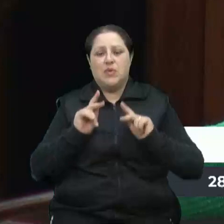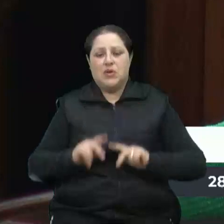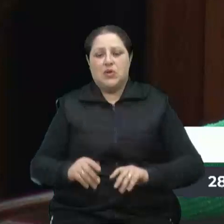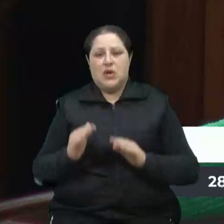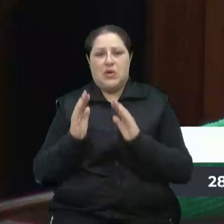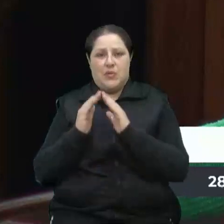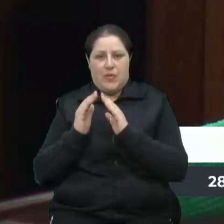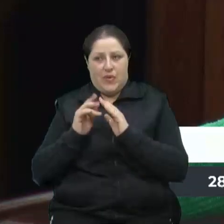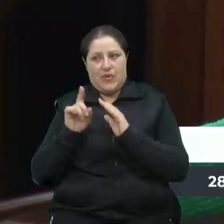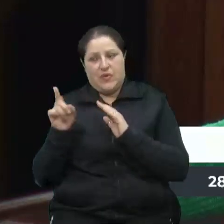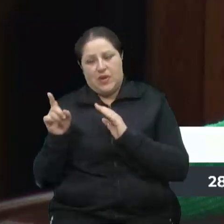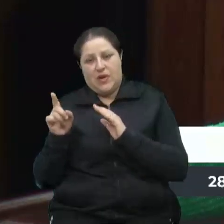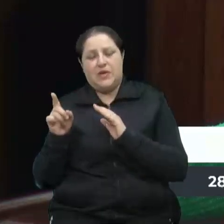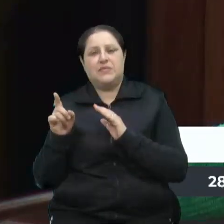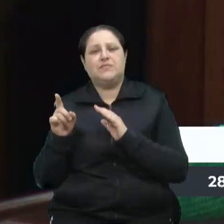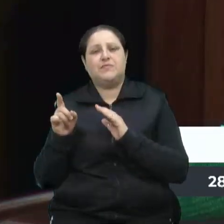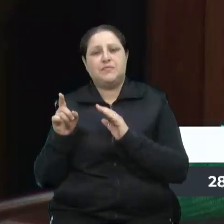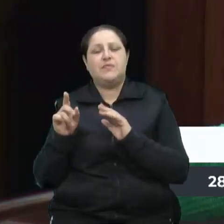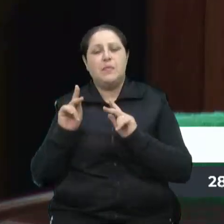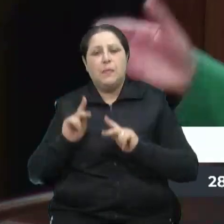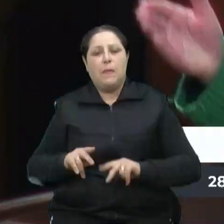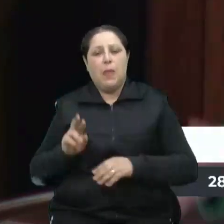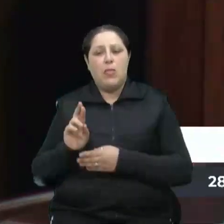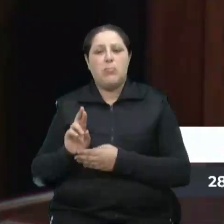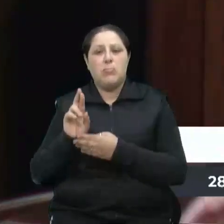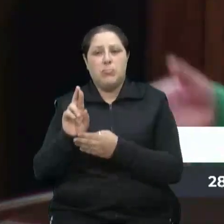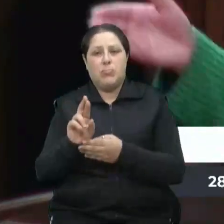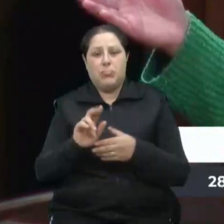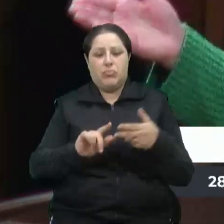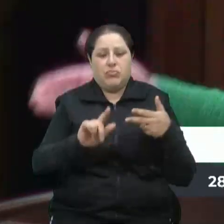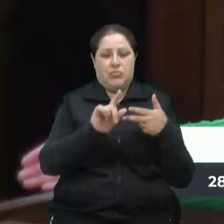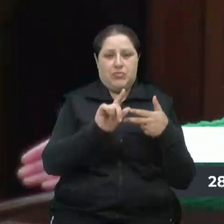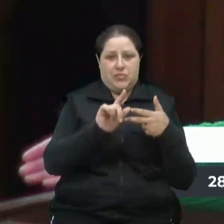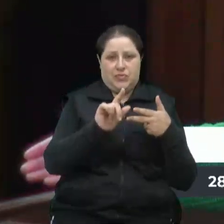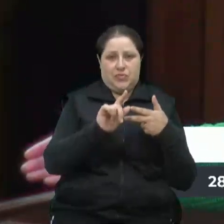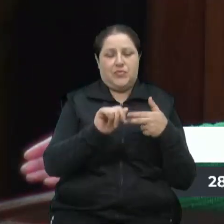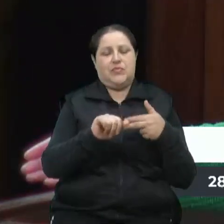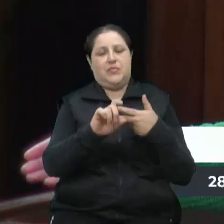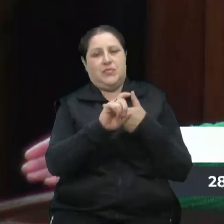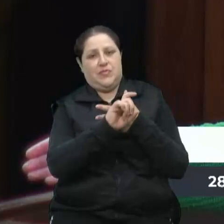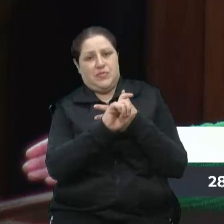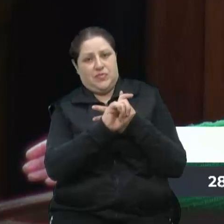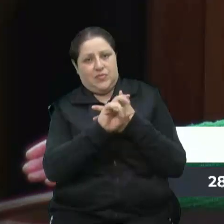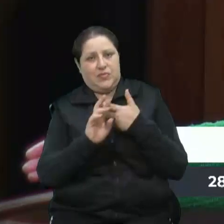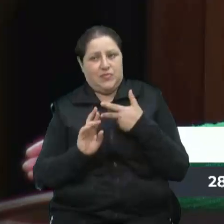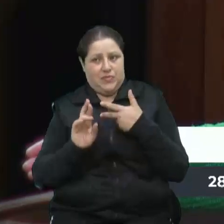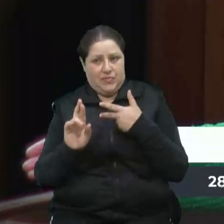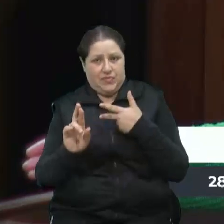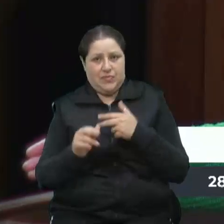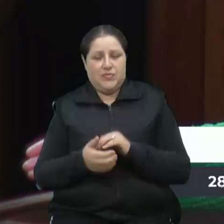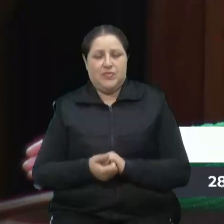moradores, pelos representantes do Legislativo, do Executivo,